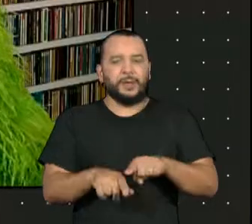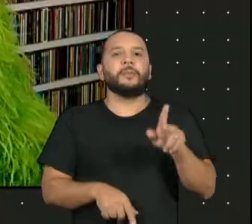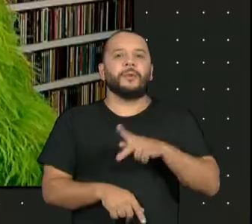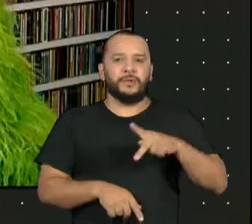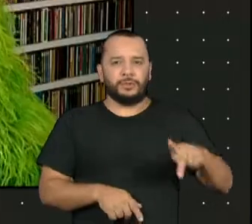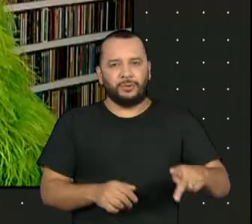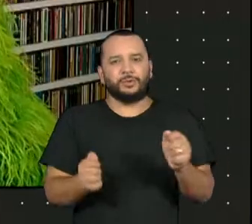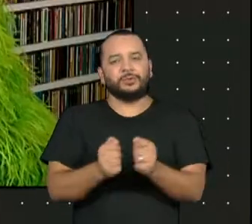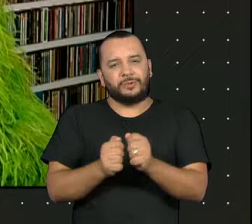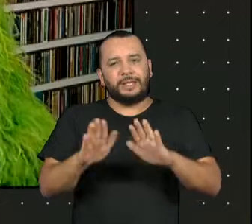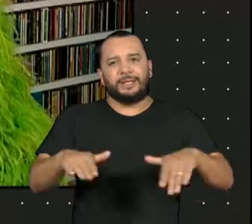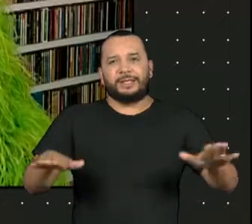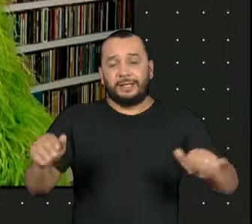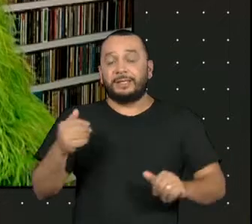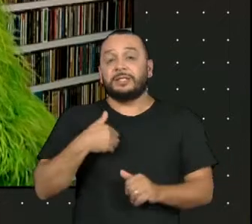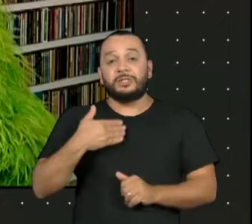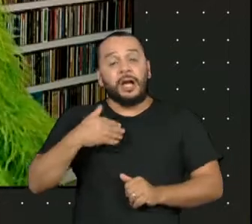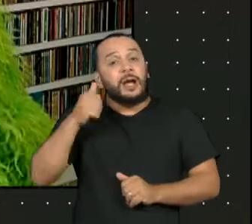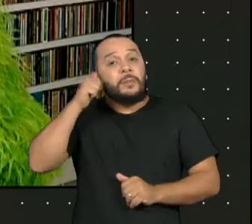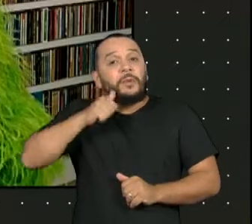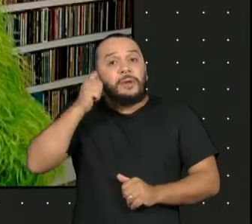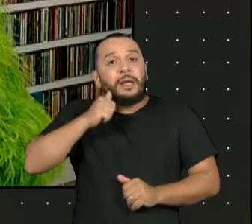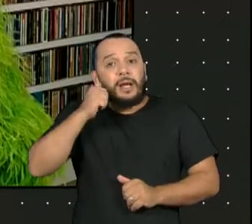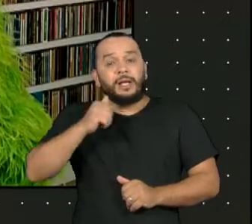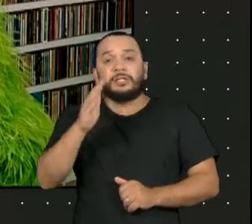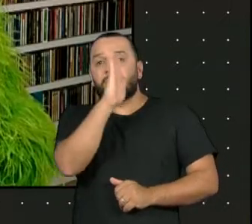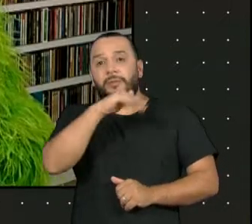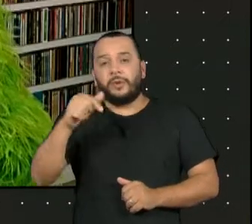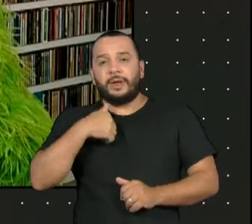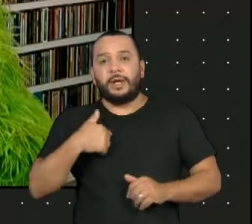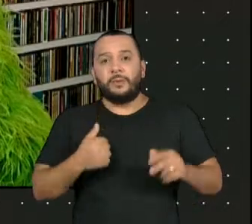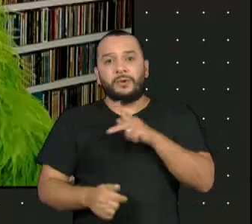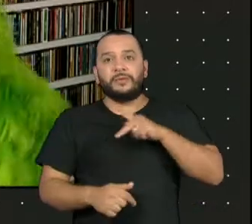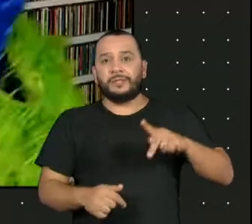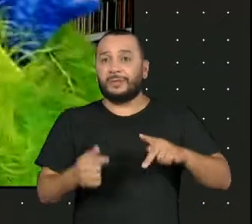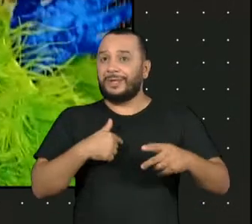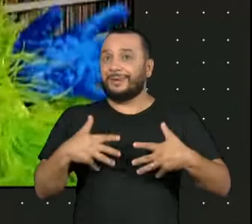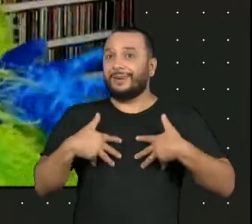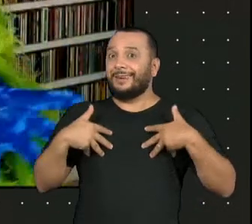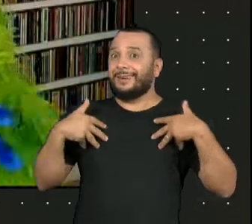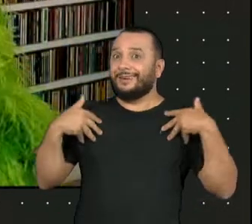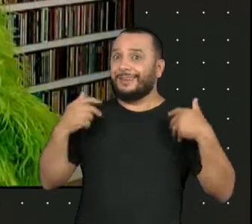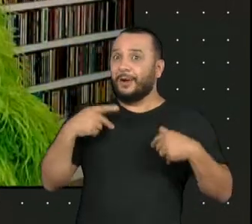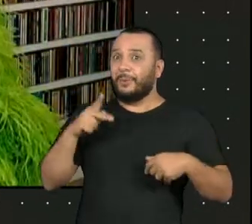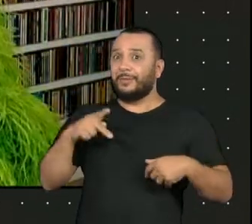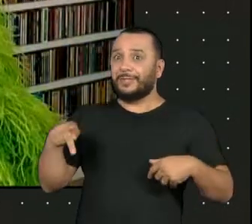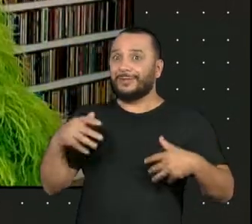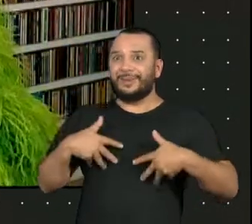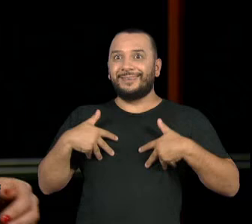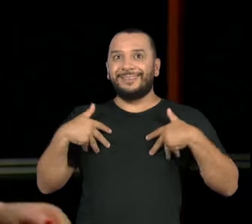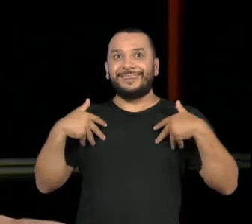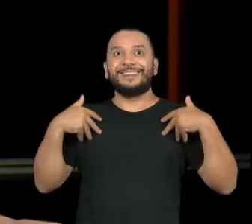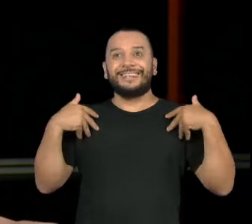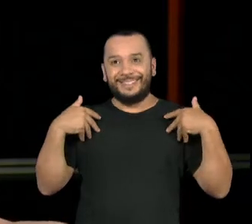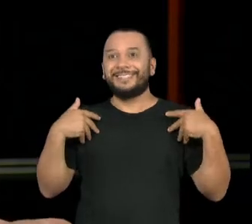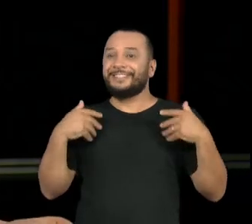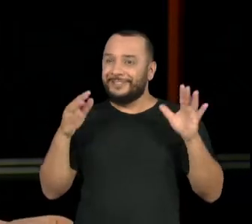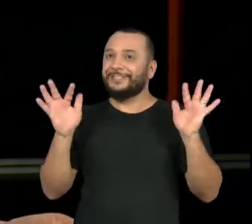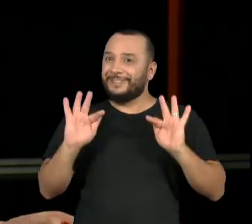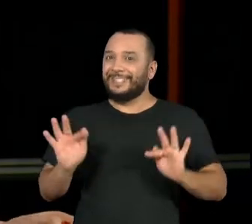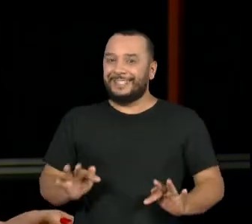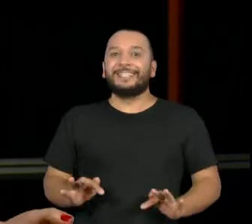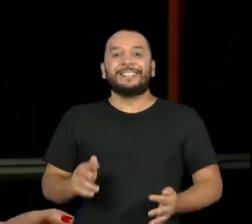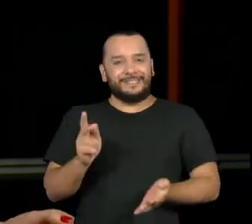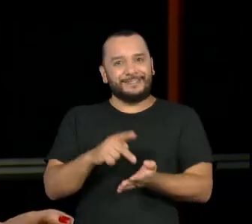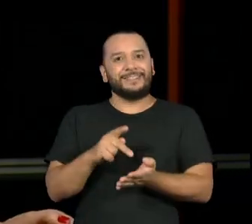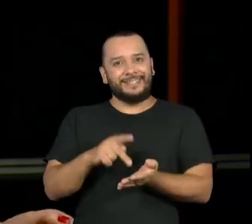dia uma aluna me chamou de professora, eu fiquei numa felicidade lá na Praça Rui Barbosa. Me chamou de professora, Dona